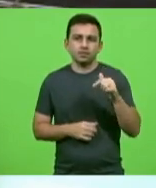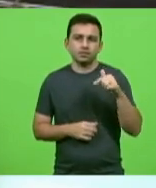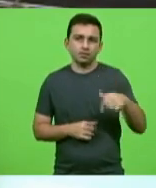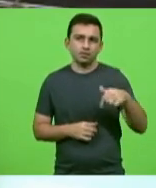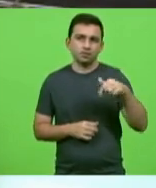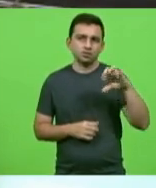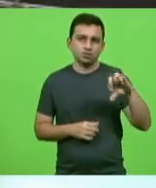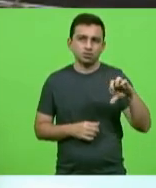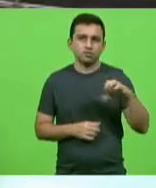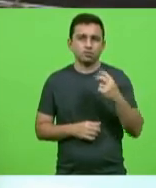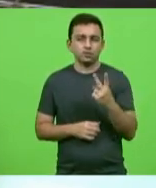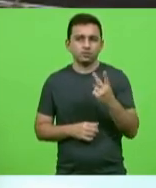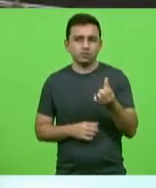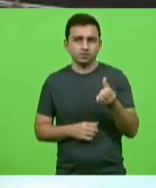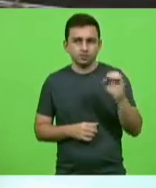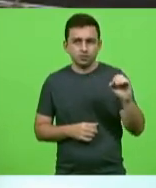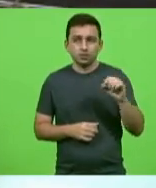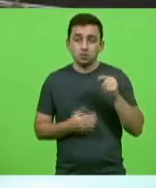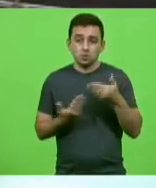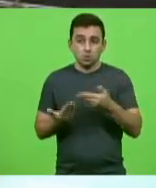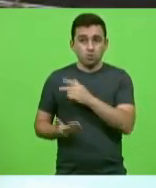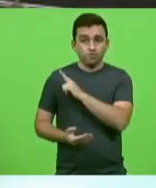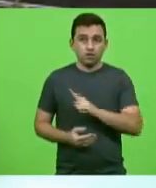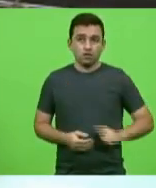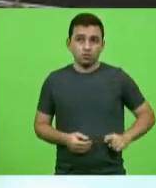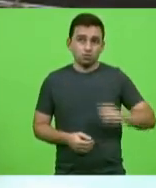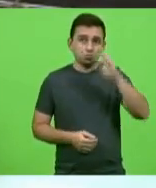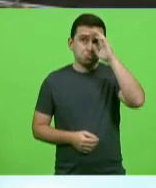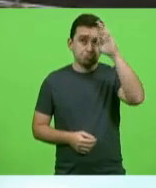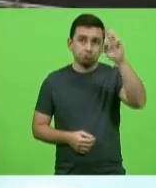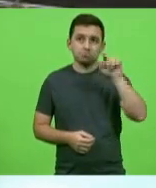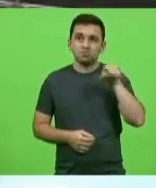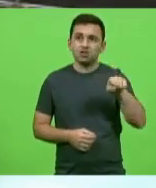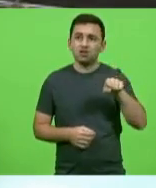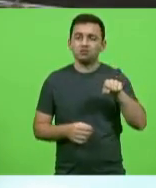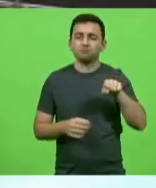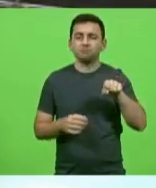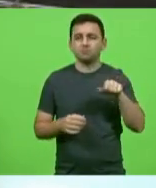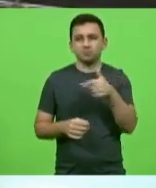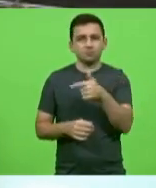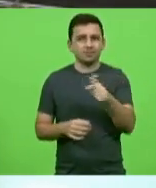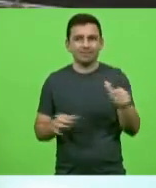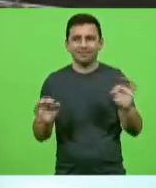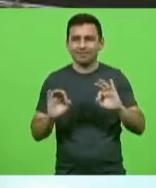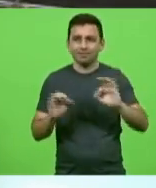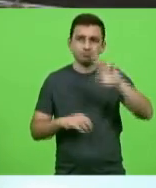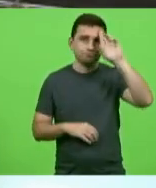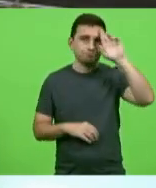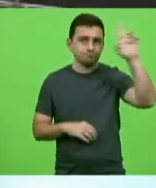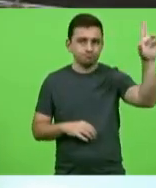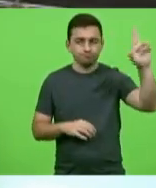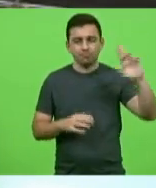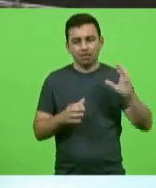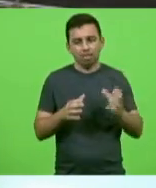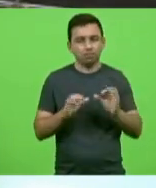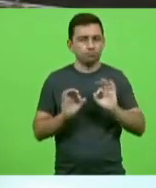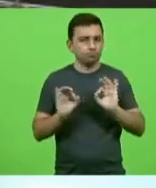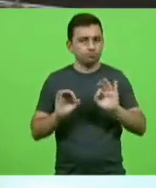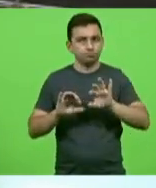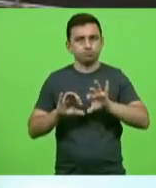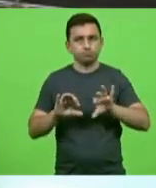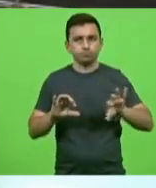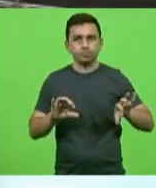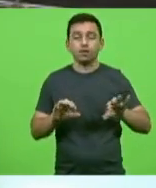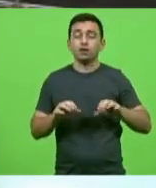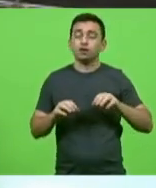1779 260 na qual o governador do estado do Carlos Moisés da Silva não se encontra no rol dos responsáveis no processo foi encaminhado